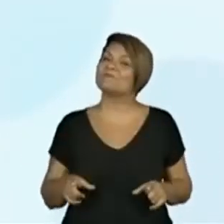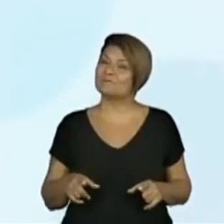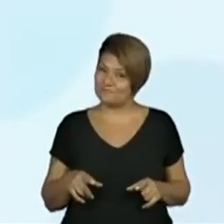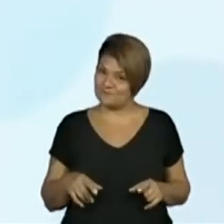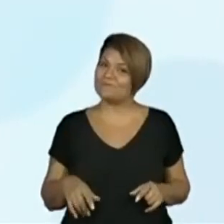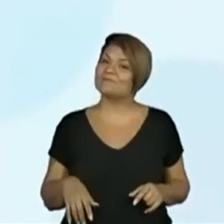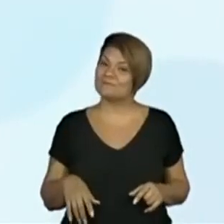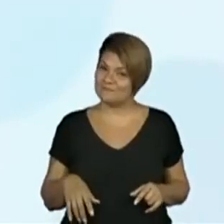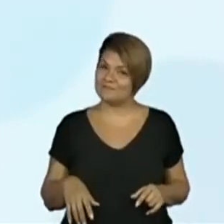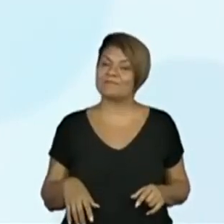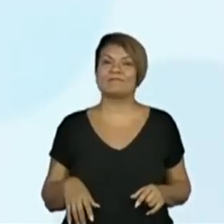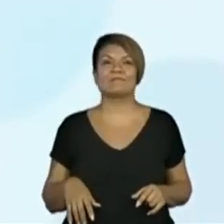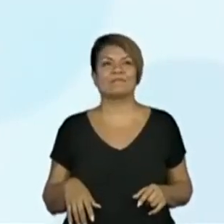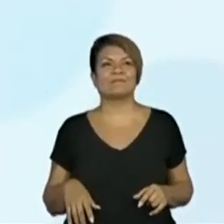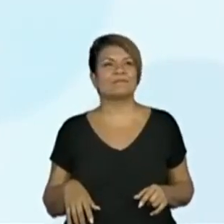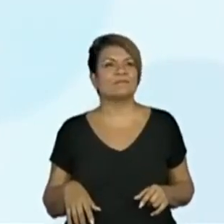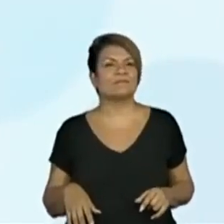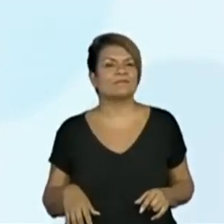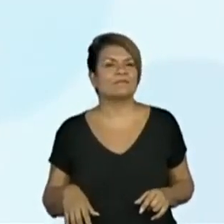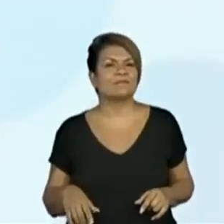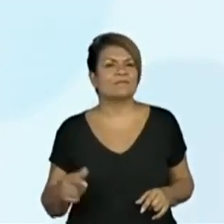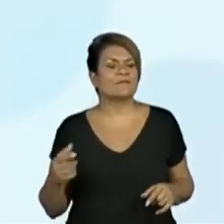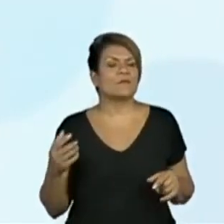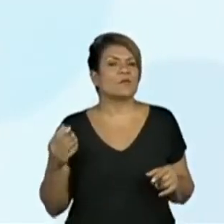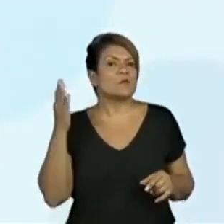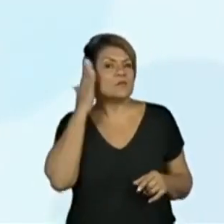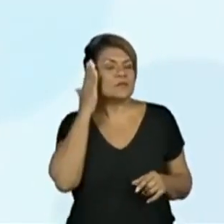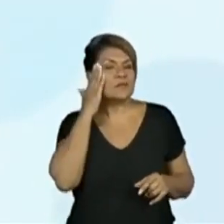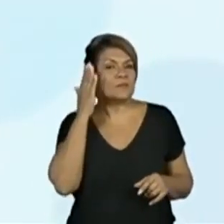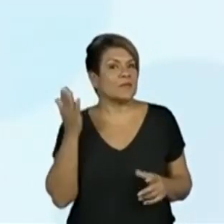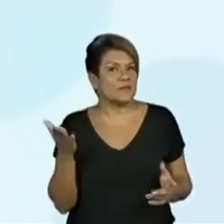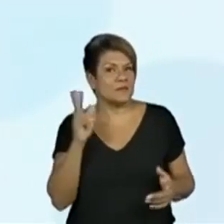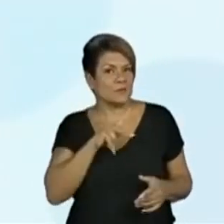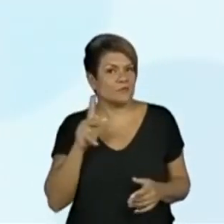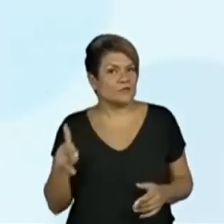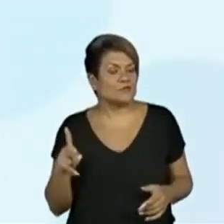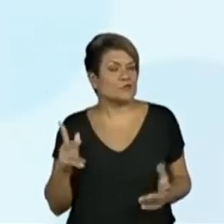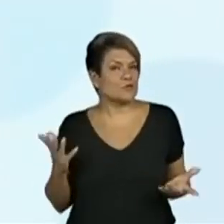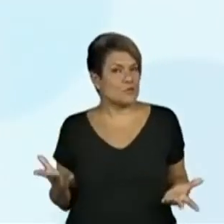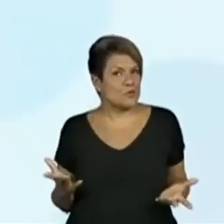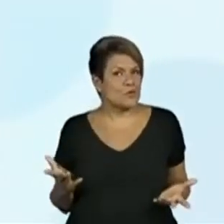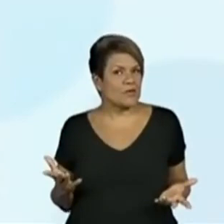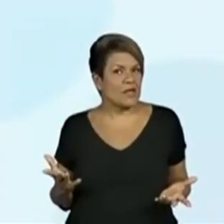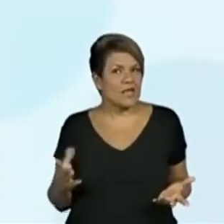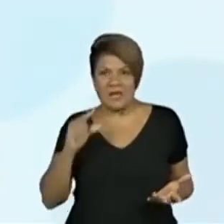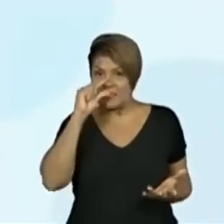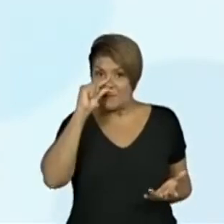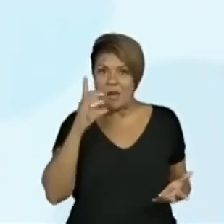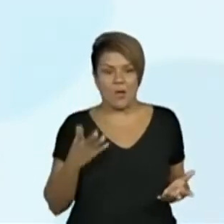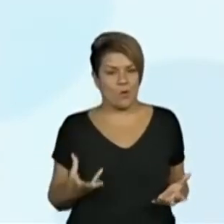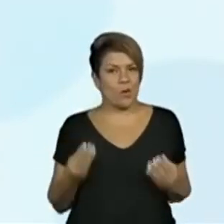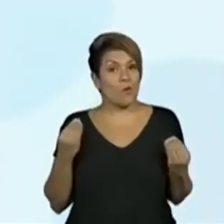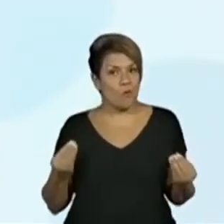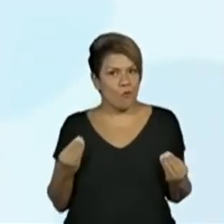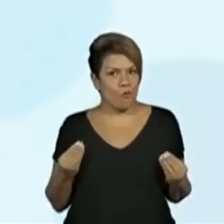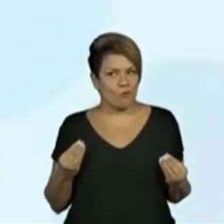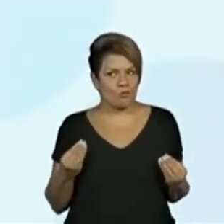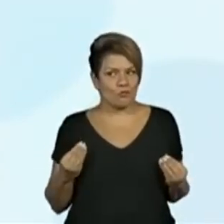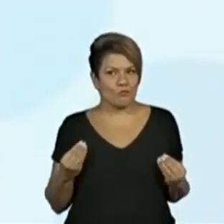começamos a ficar curiosos para saber, professora Ana Paula, sobre a chegada desse personagem aí